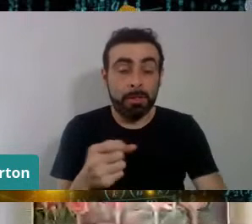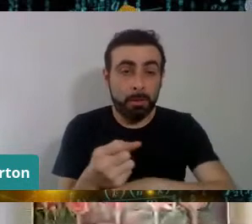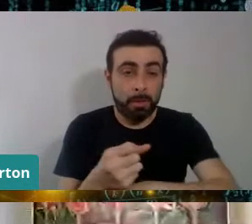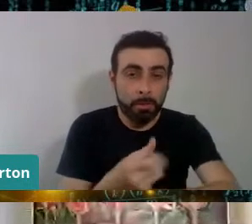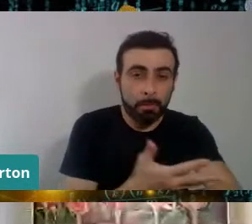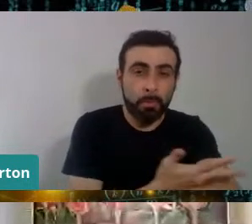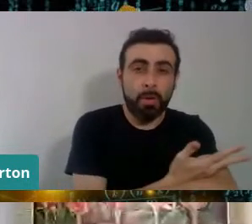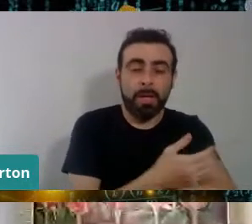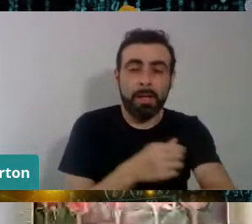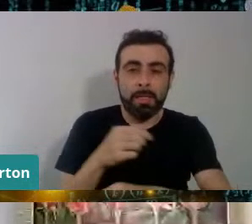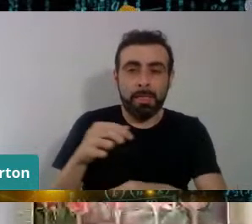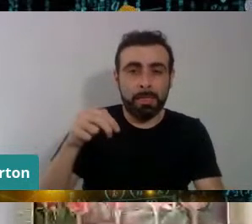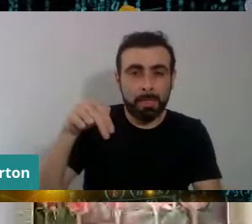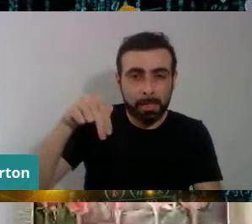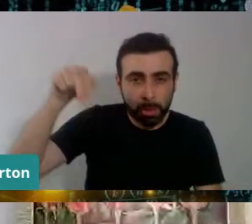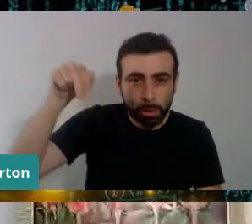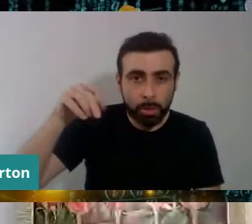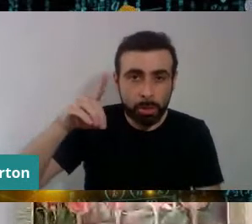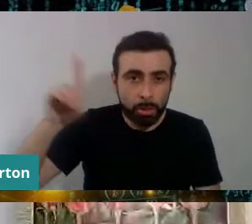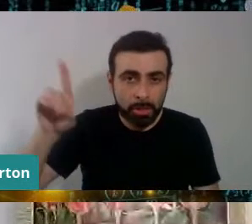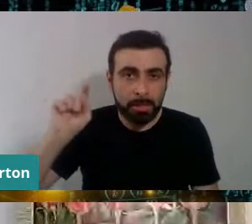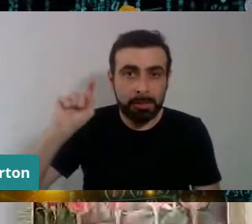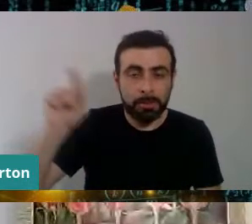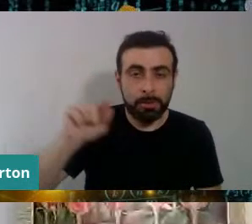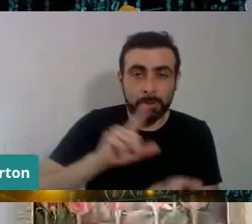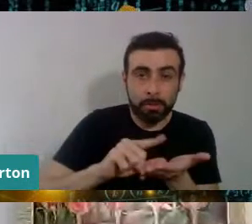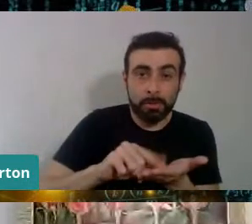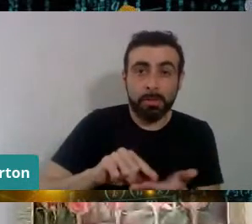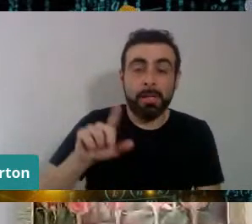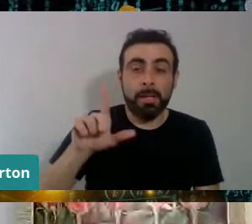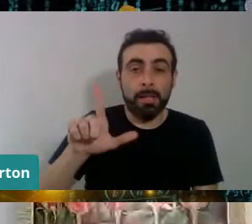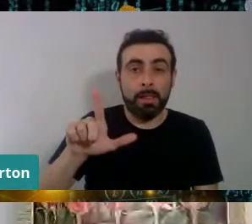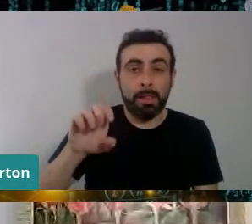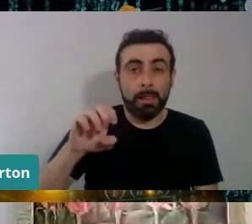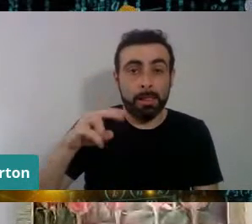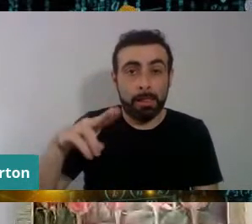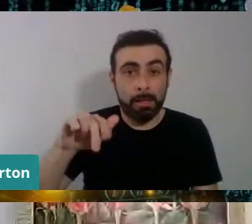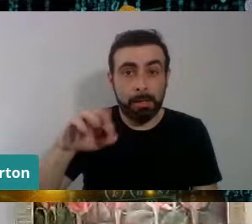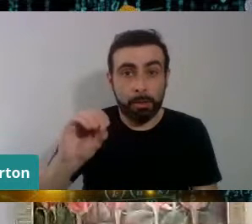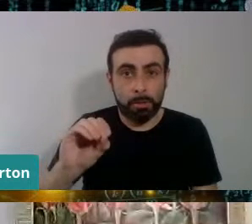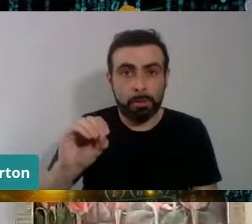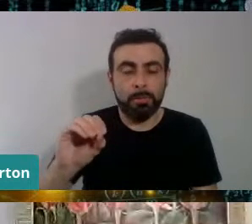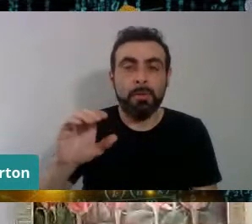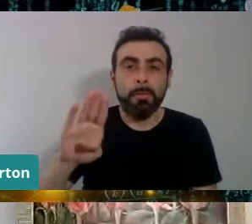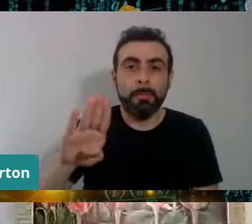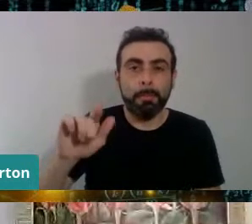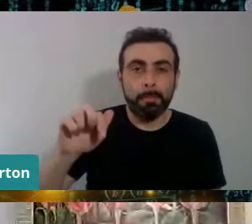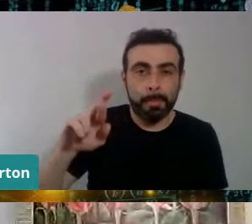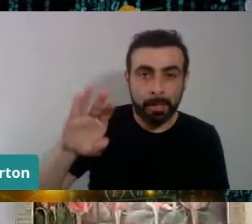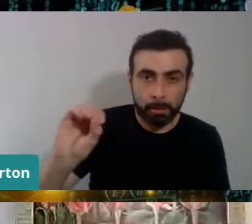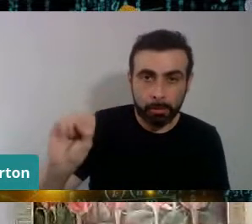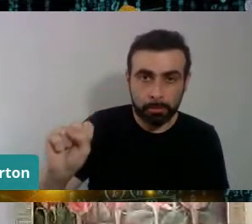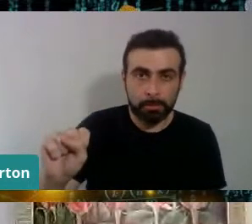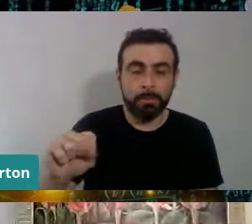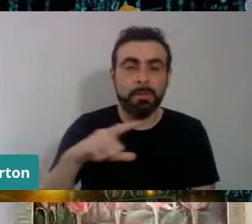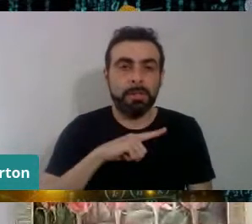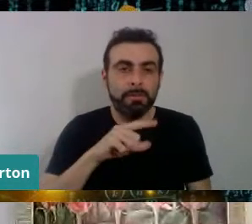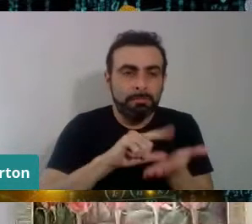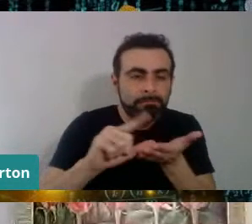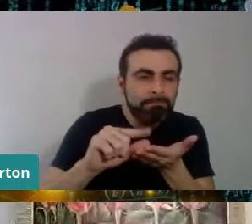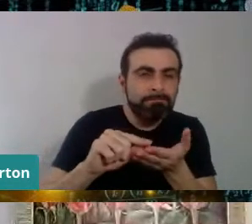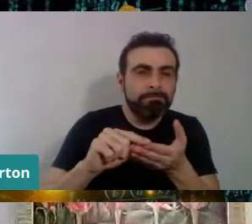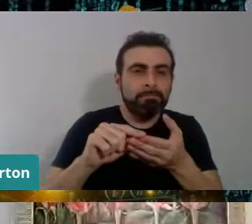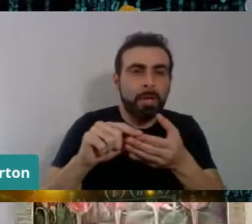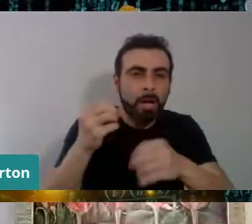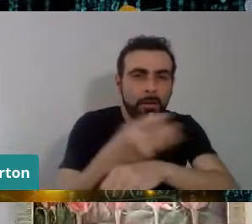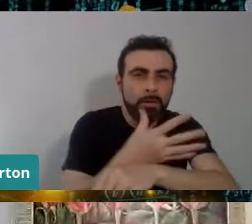nordestino, Leandro de Barros, né? Leandro Gomes de Barros, que ele num trecho de sua poesia ele escrevia assim: